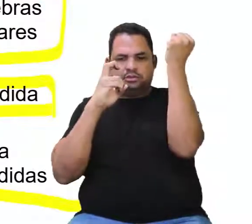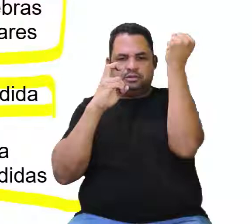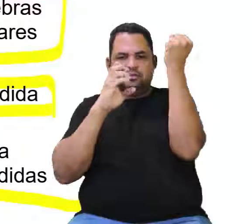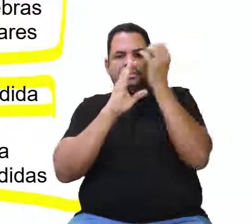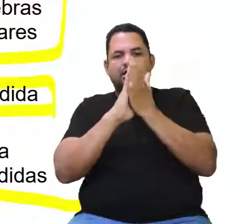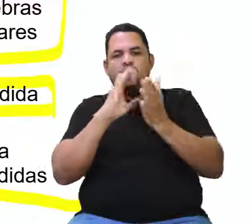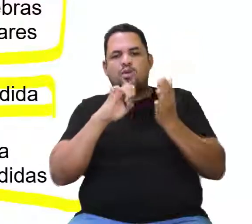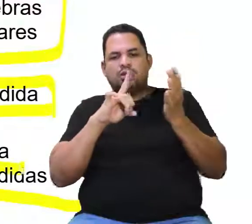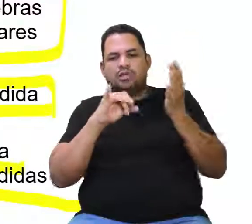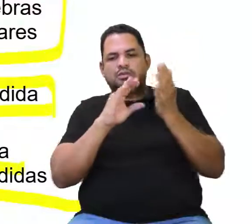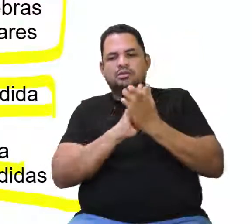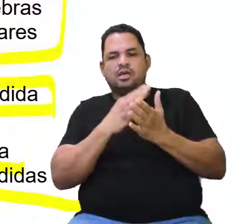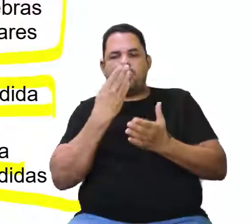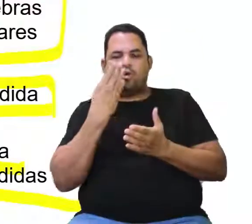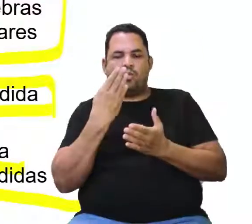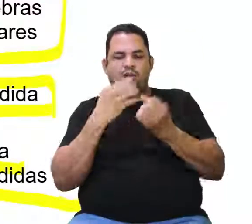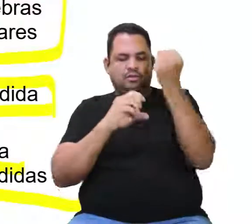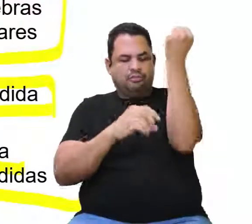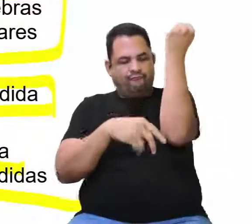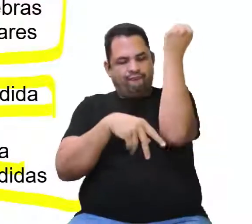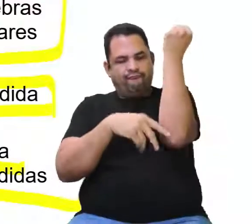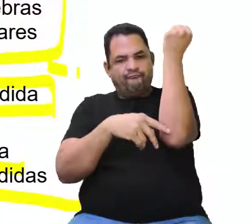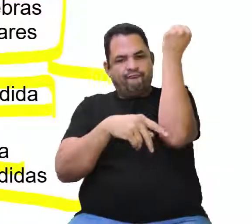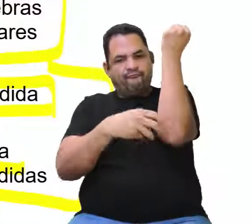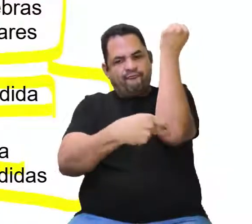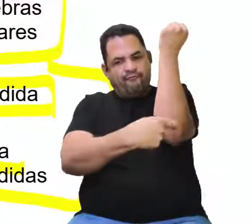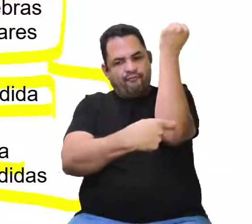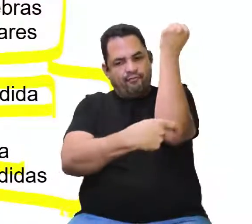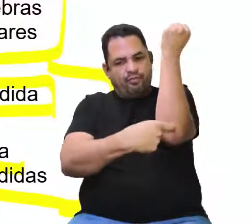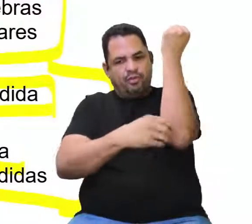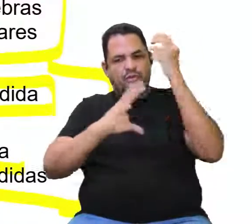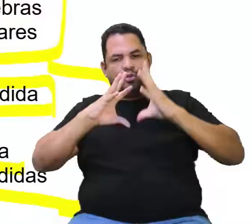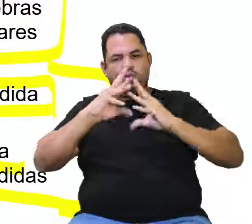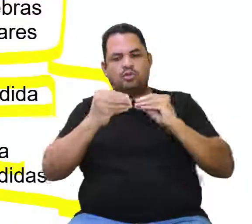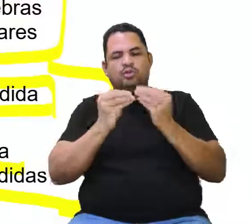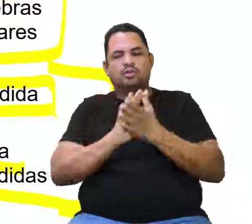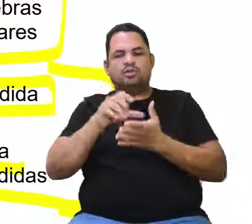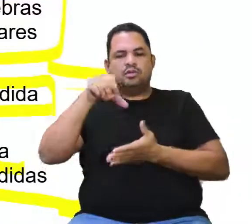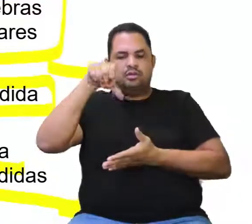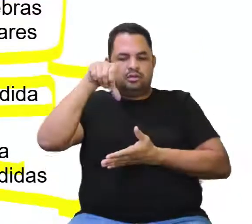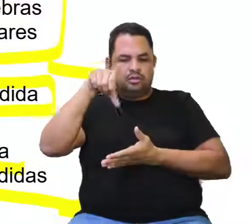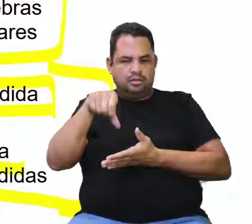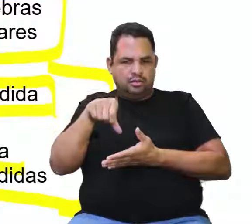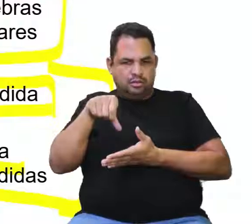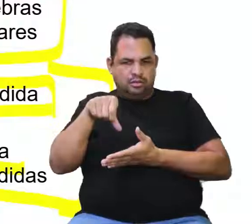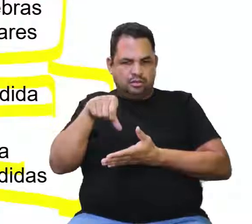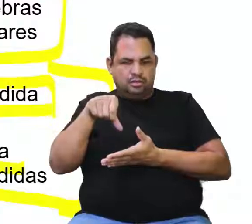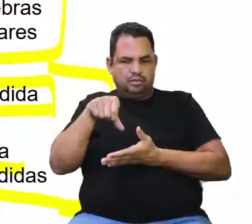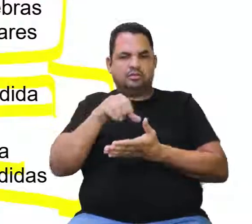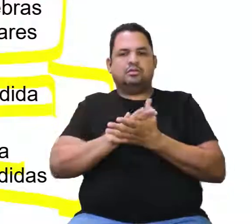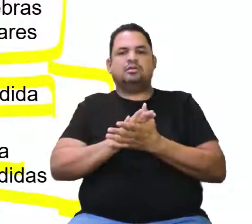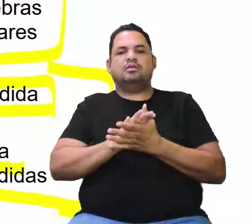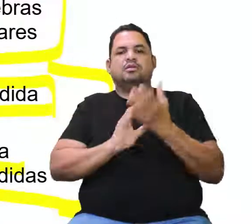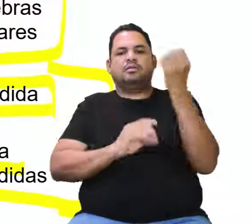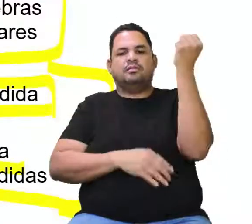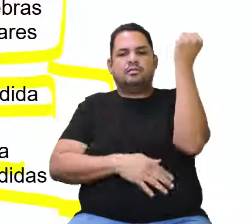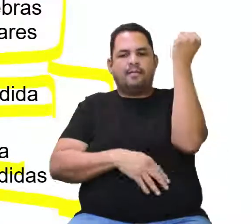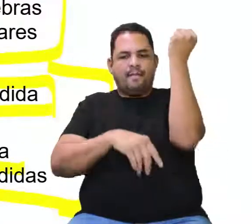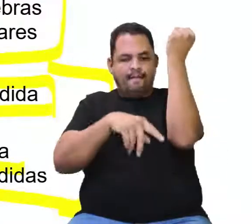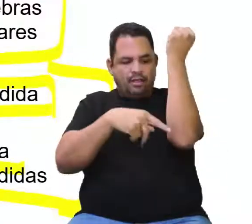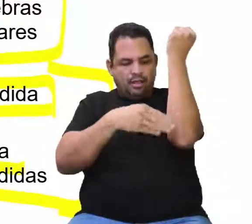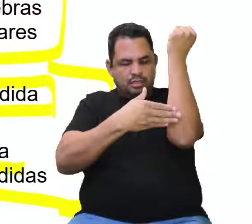e na coquígea 4 vértebras, que dá um total aqui de 9 vértebras lá na região